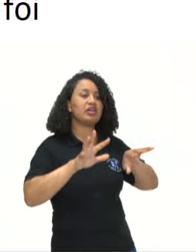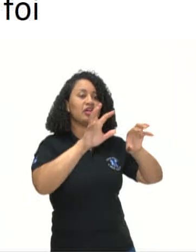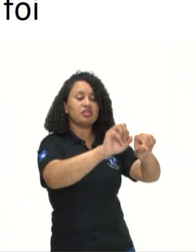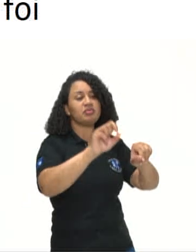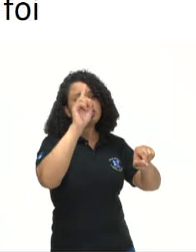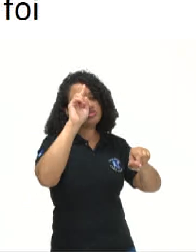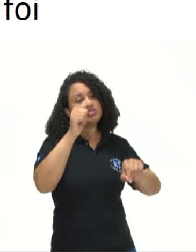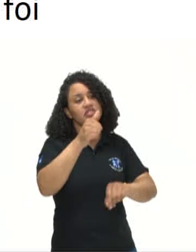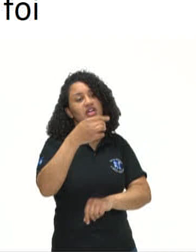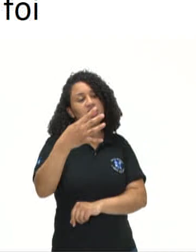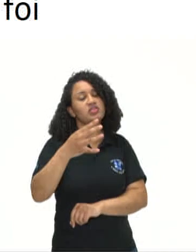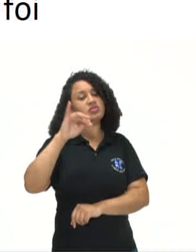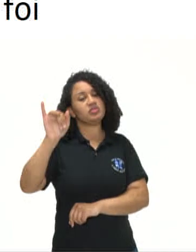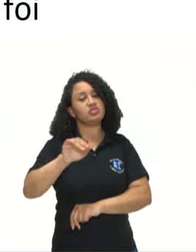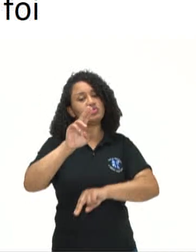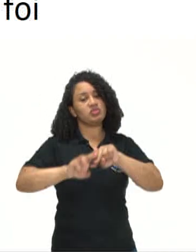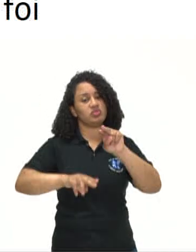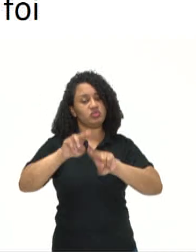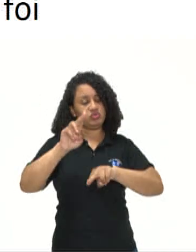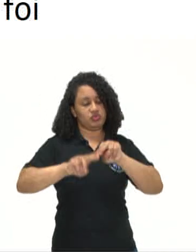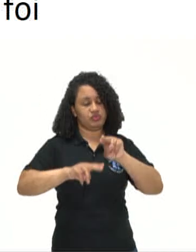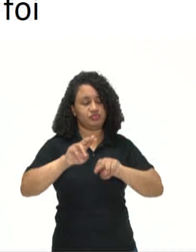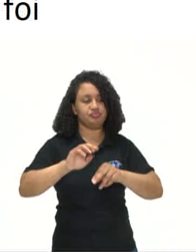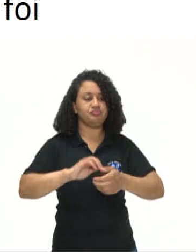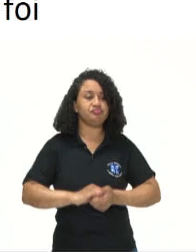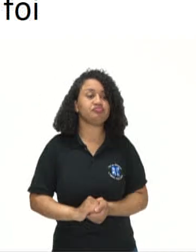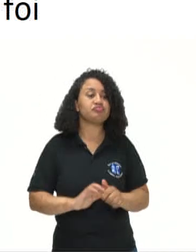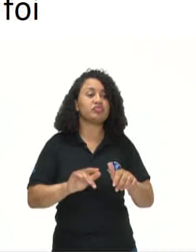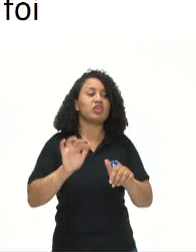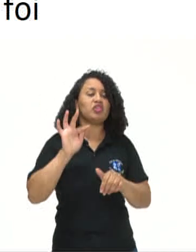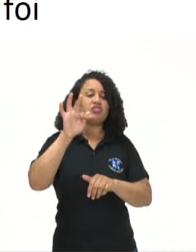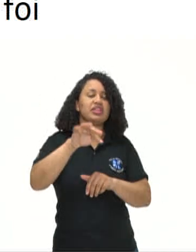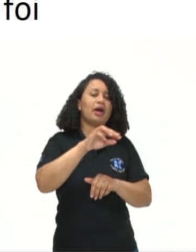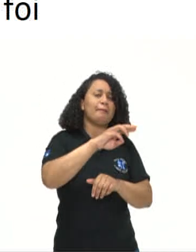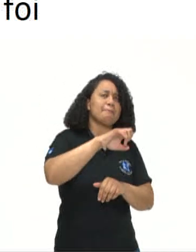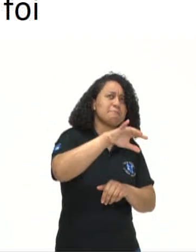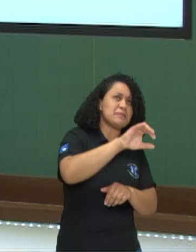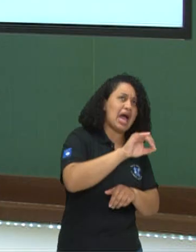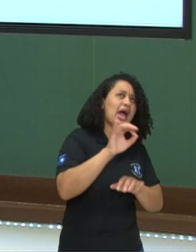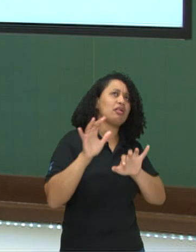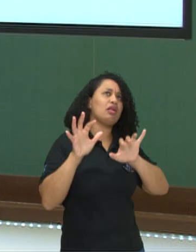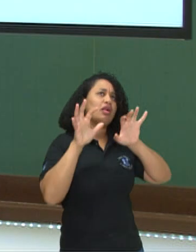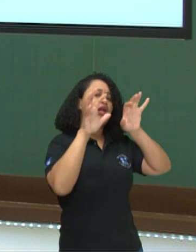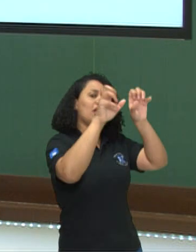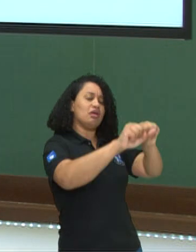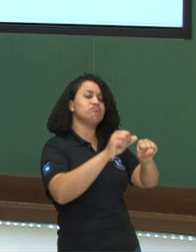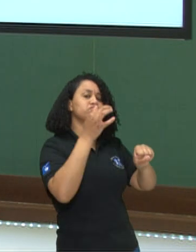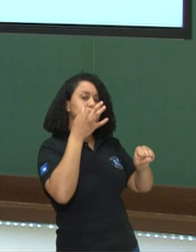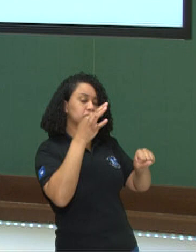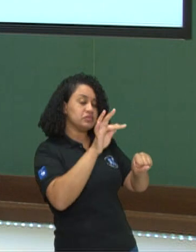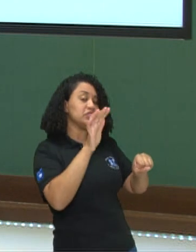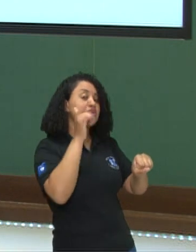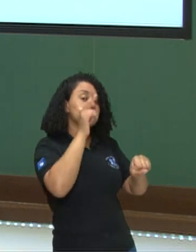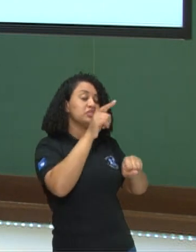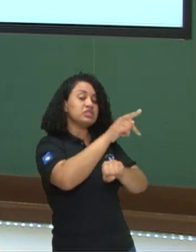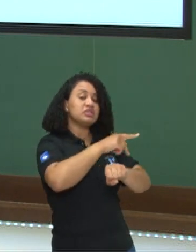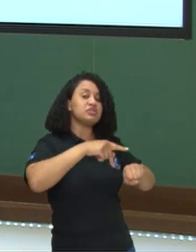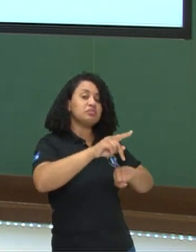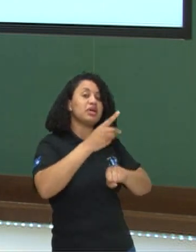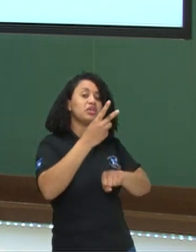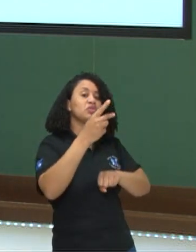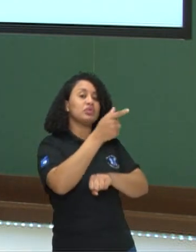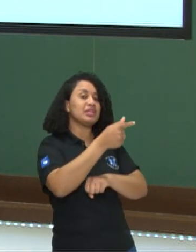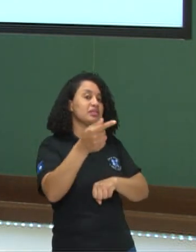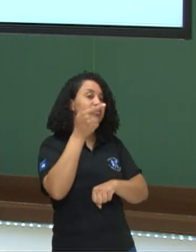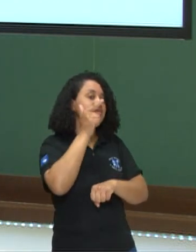14 de junho de 1940. Então, finalzinho de maio, a Alemanha invadiu a França e já tomou Paris em 2